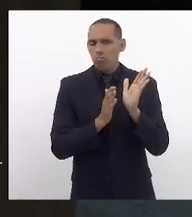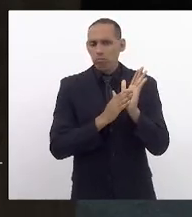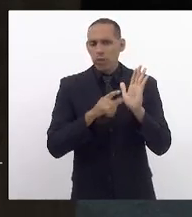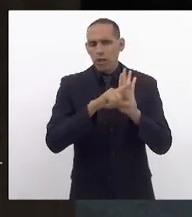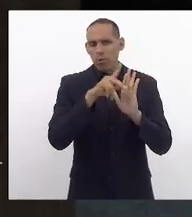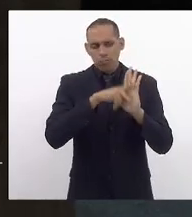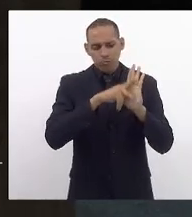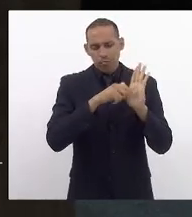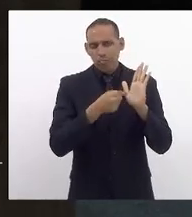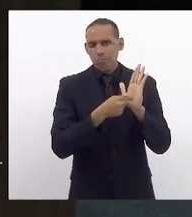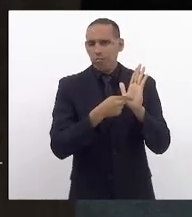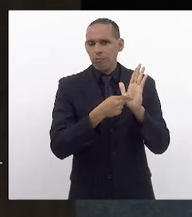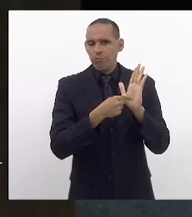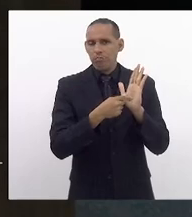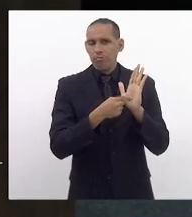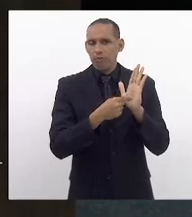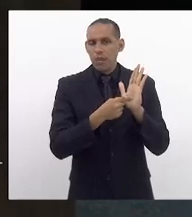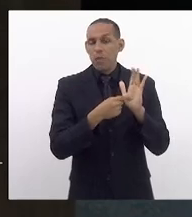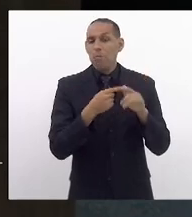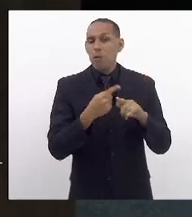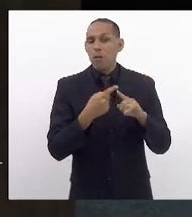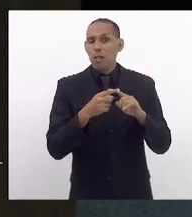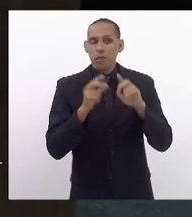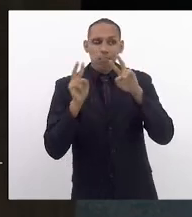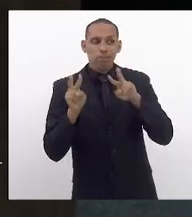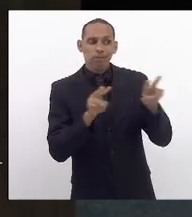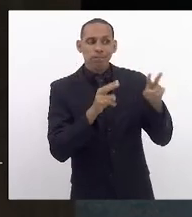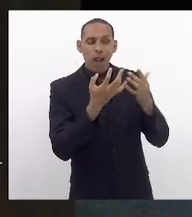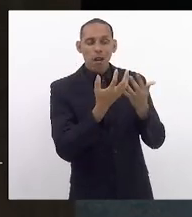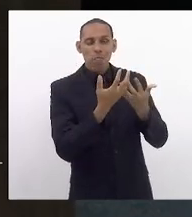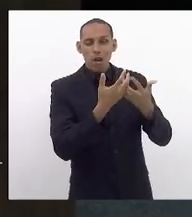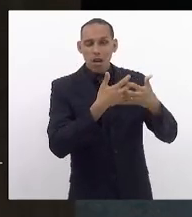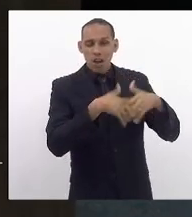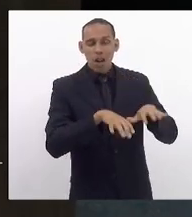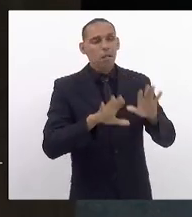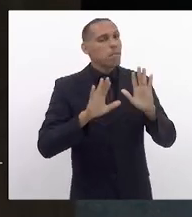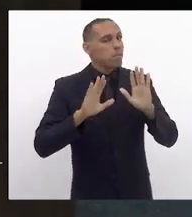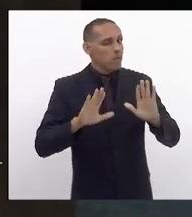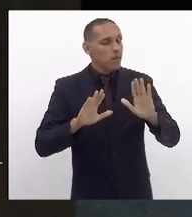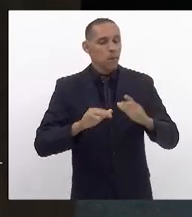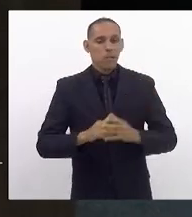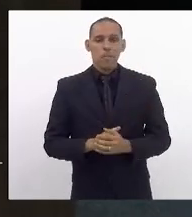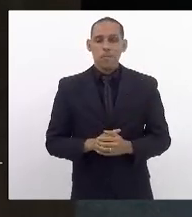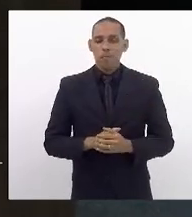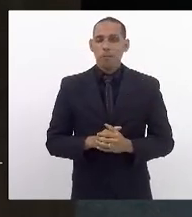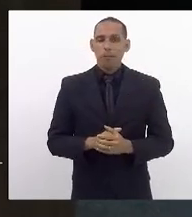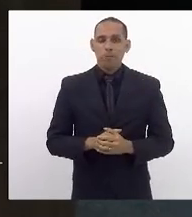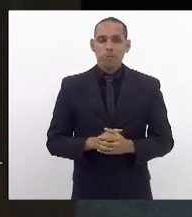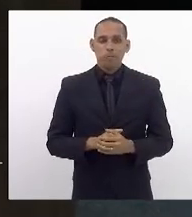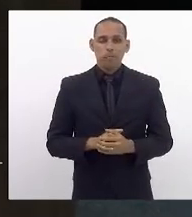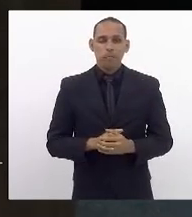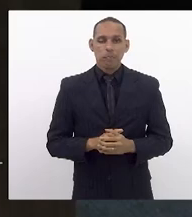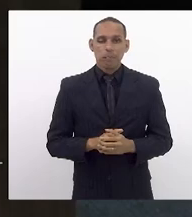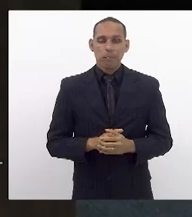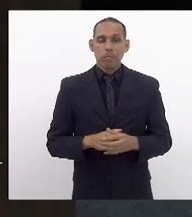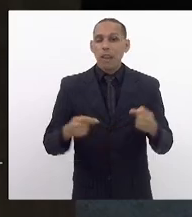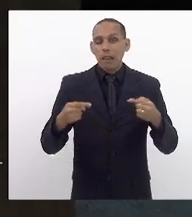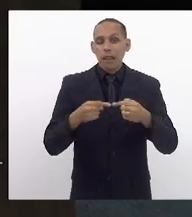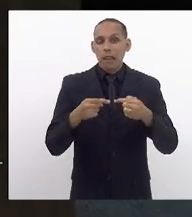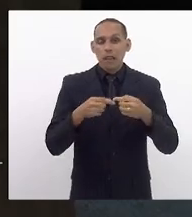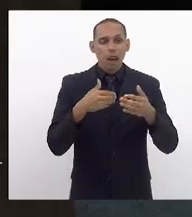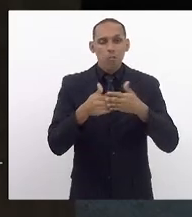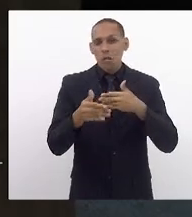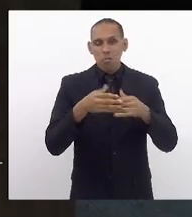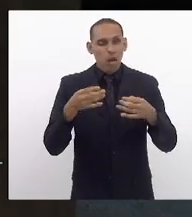projeto olhando Petrópolis, mas ele está abrangendo qualquer